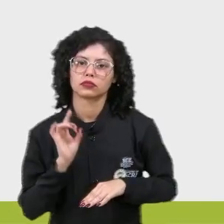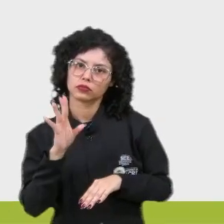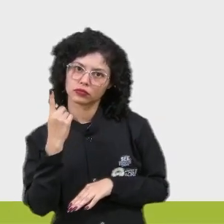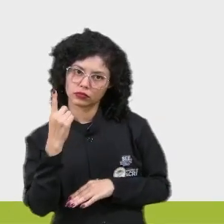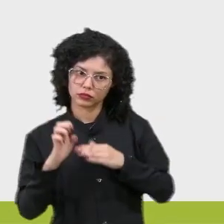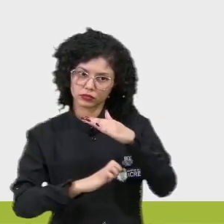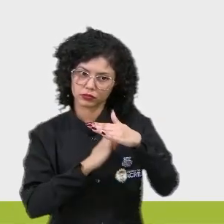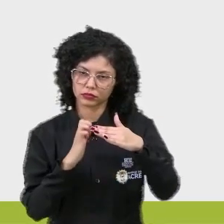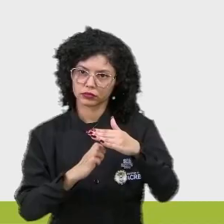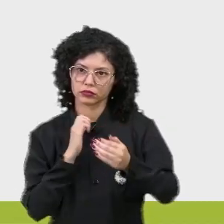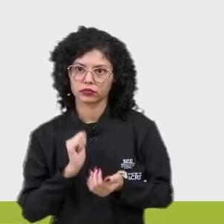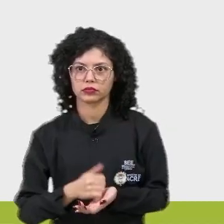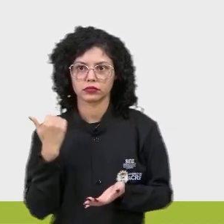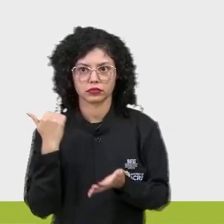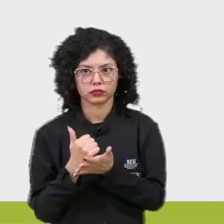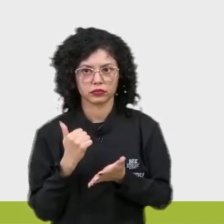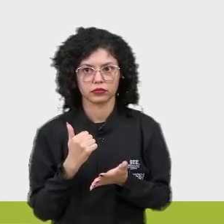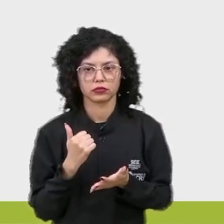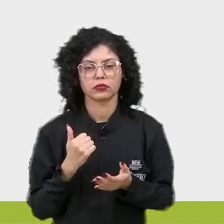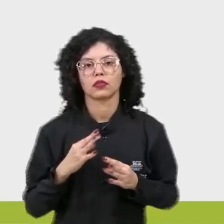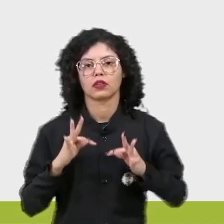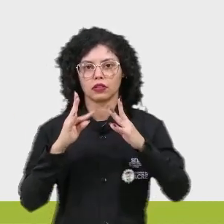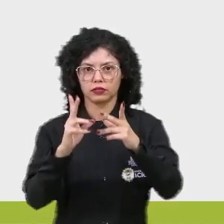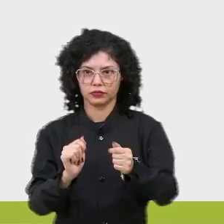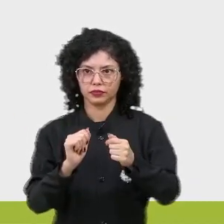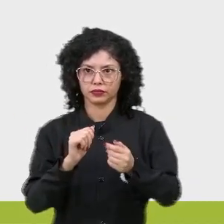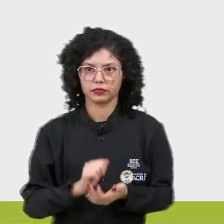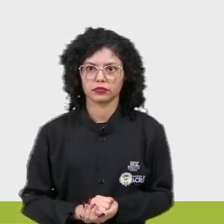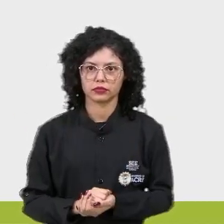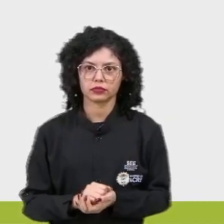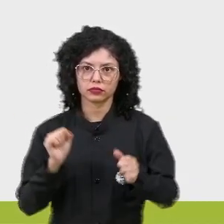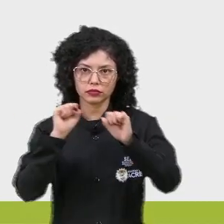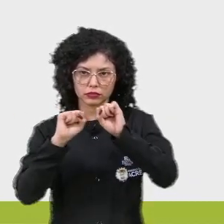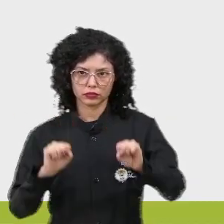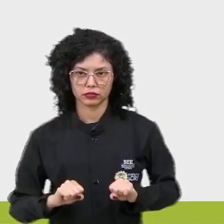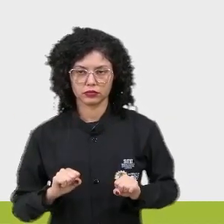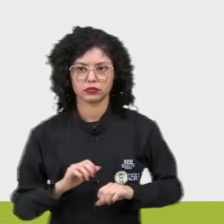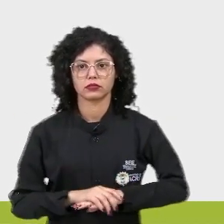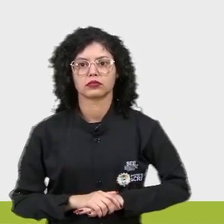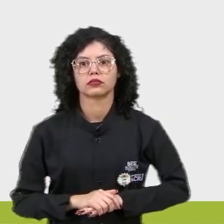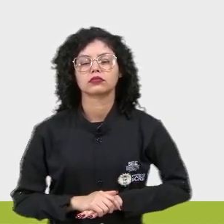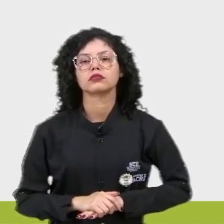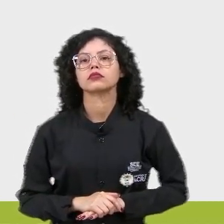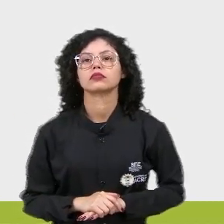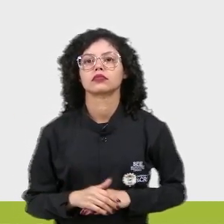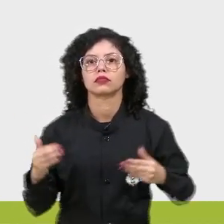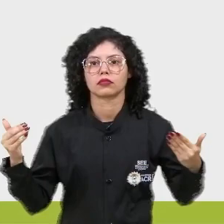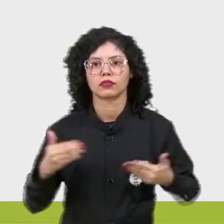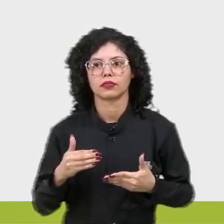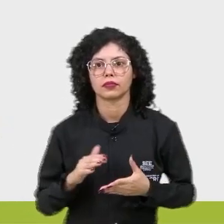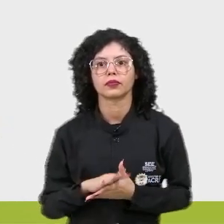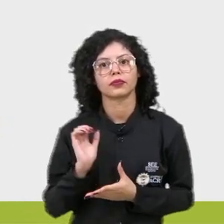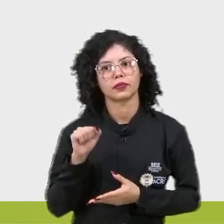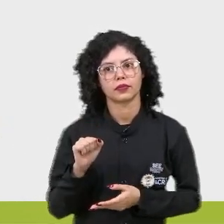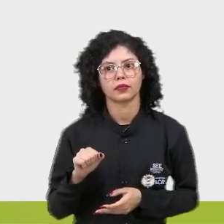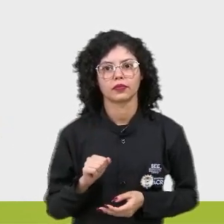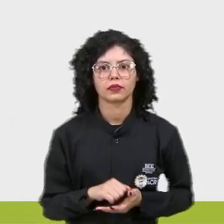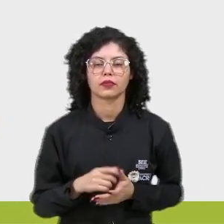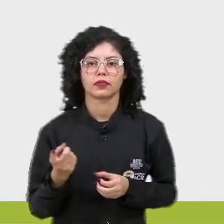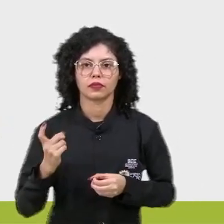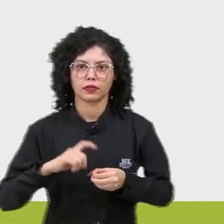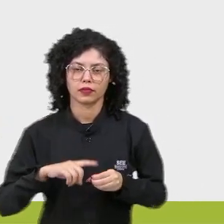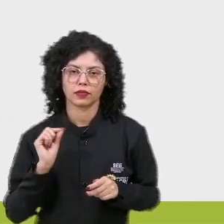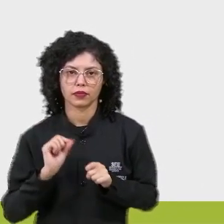uma empresa e um contrato toma conta de todo esse sistema de locomoção, tá? Agora, sim, vamos